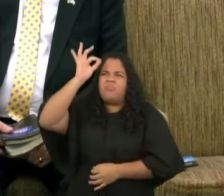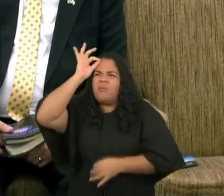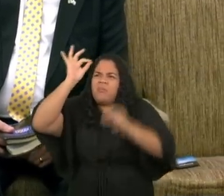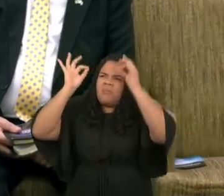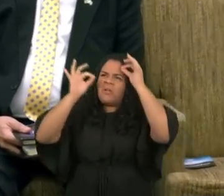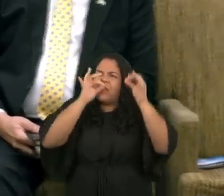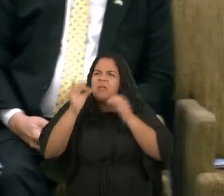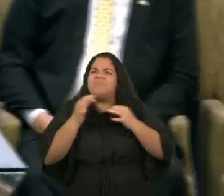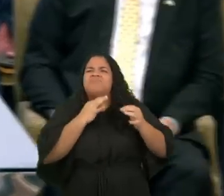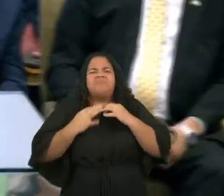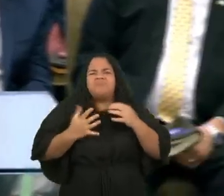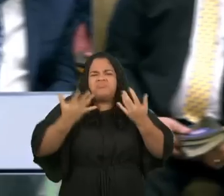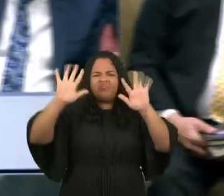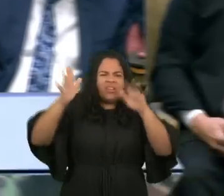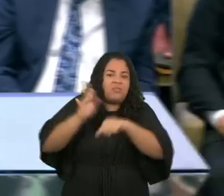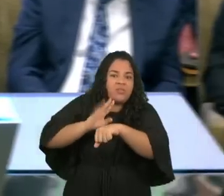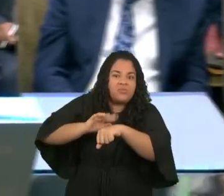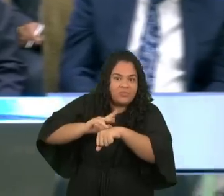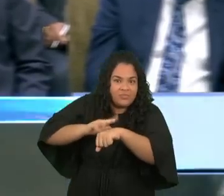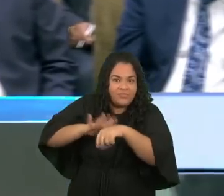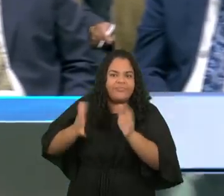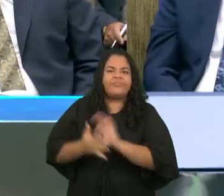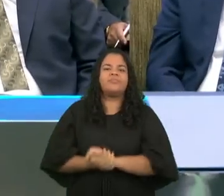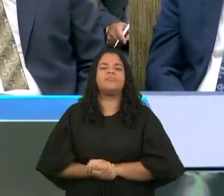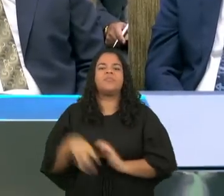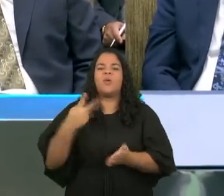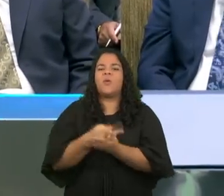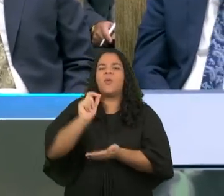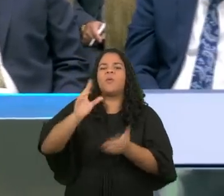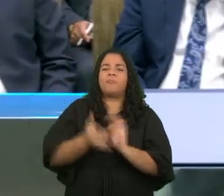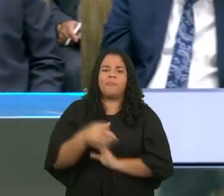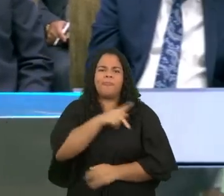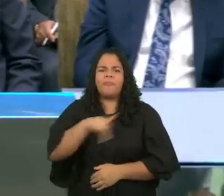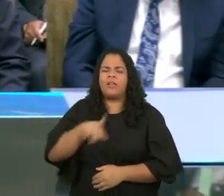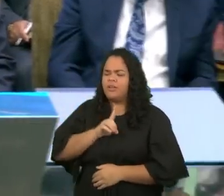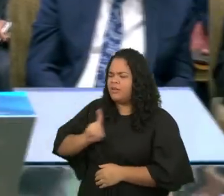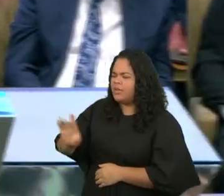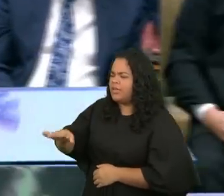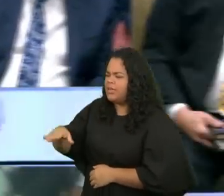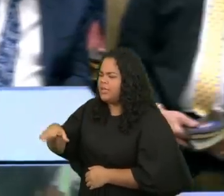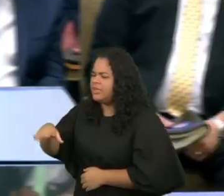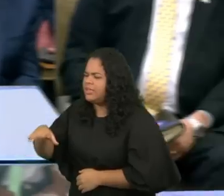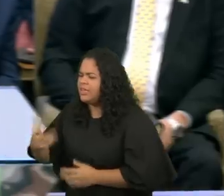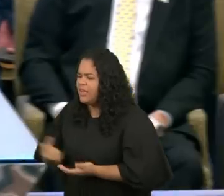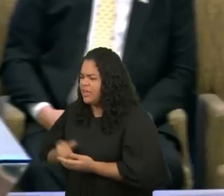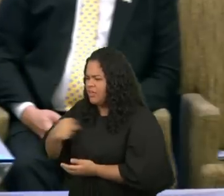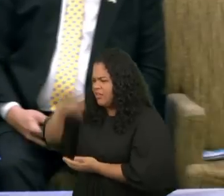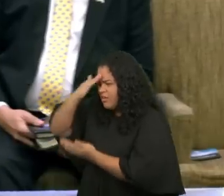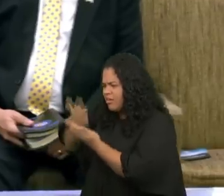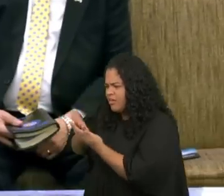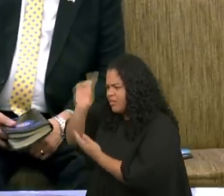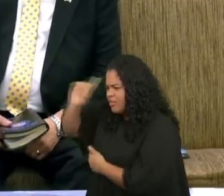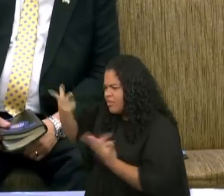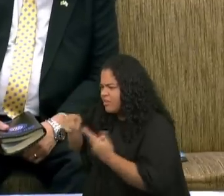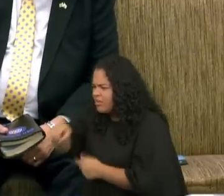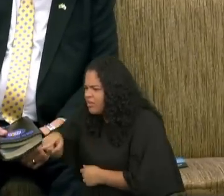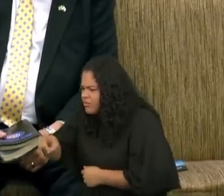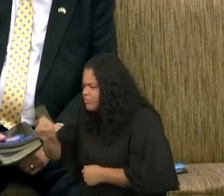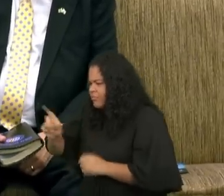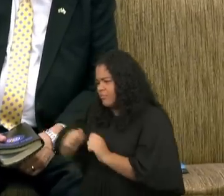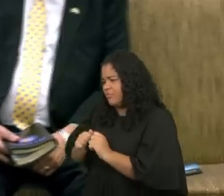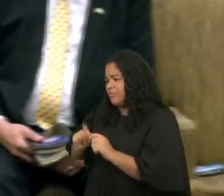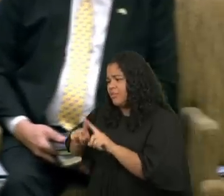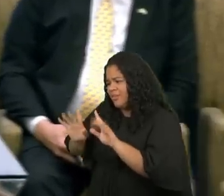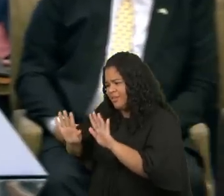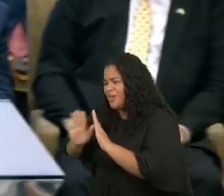aí. E quando que aconteceu? É que ele chegou para o pastor Isaac e disse assim: ô Isaac, eu não creio no teu Deus, mas ora por mim, ora por